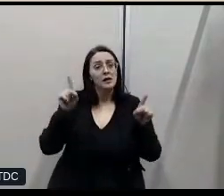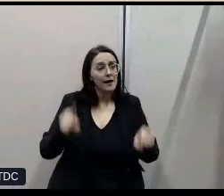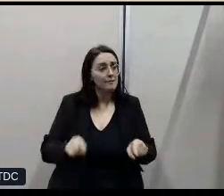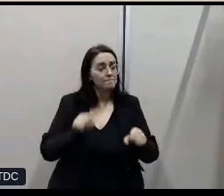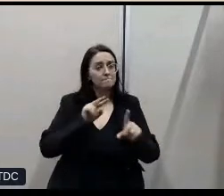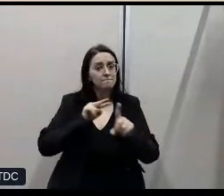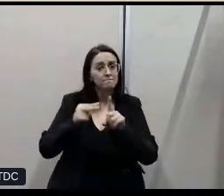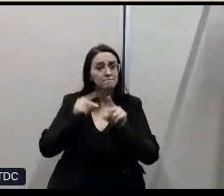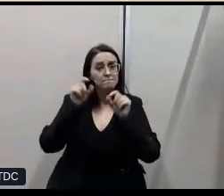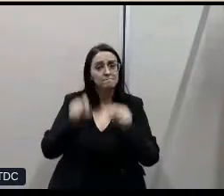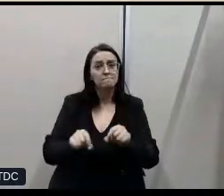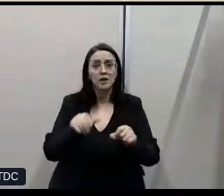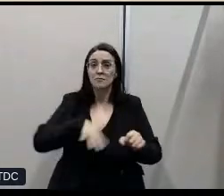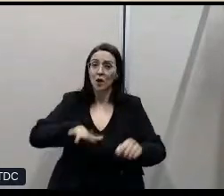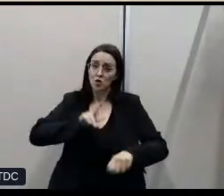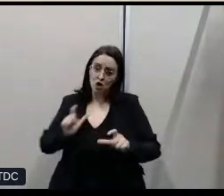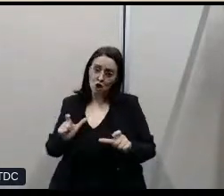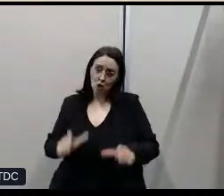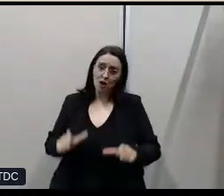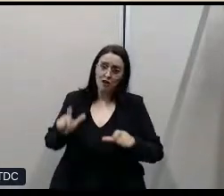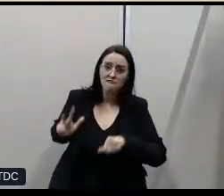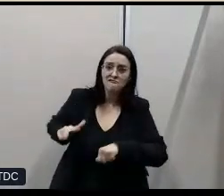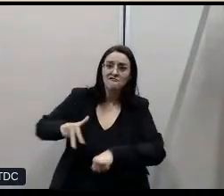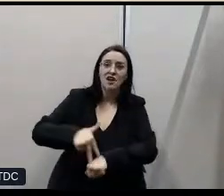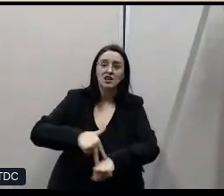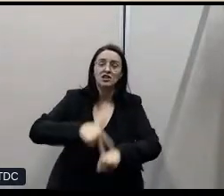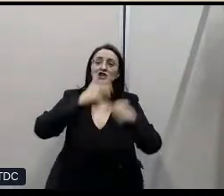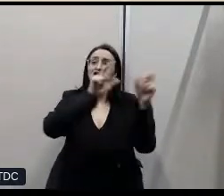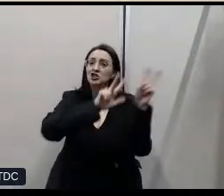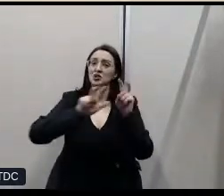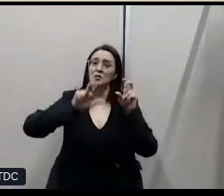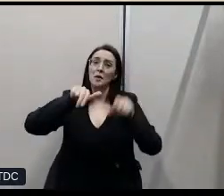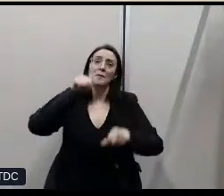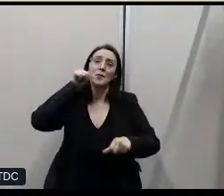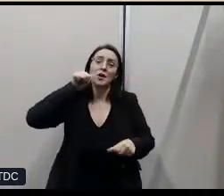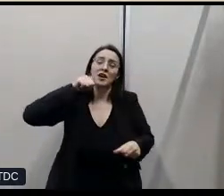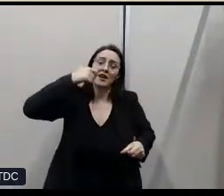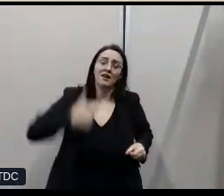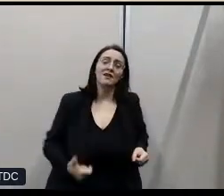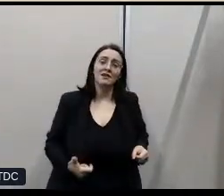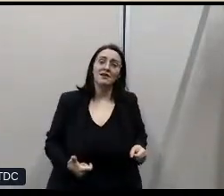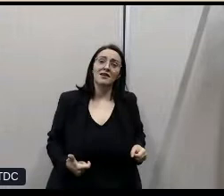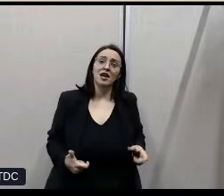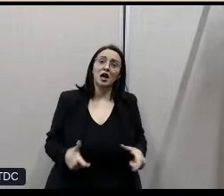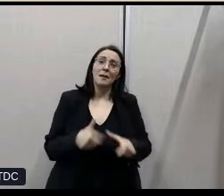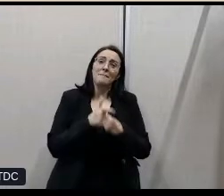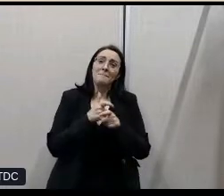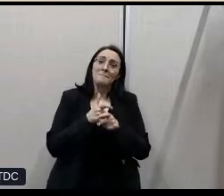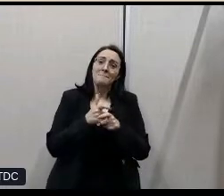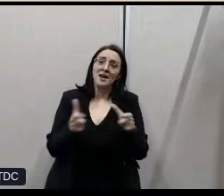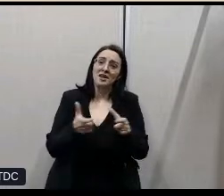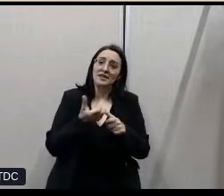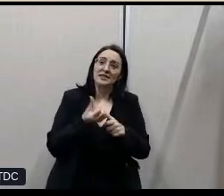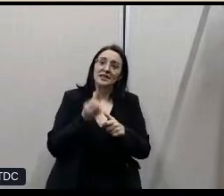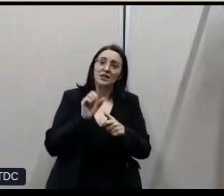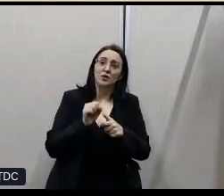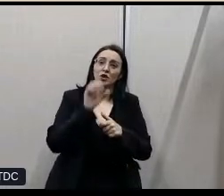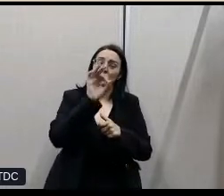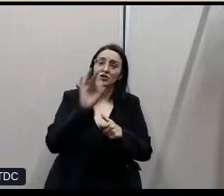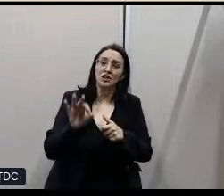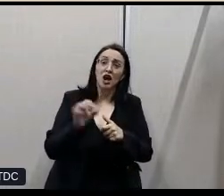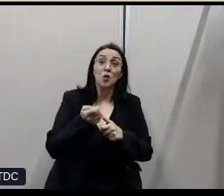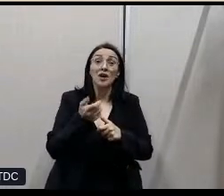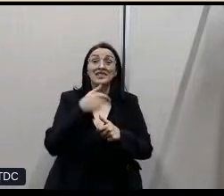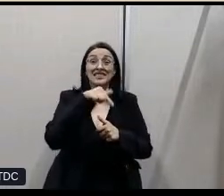esse aspecto que é onde é o meu lugar de fala, que é sobre as mulheres. A gente tem mais de 68%,